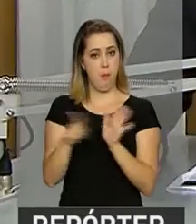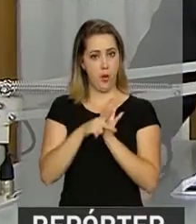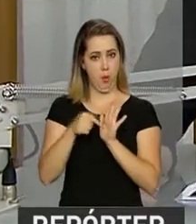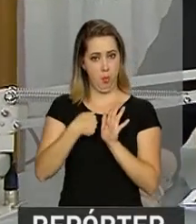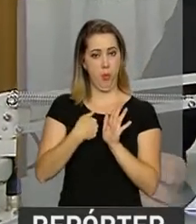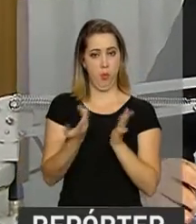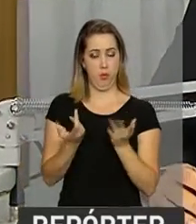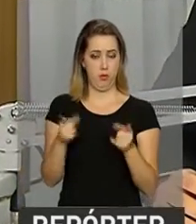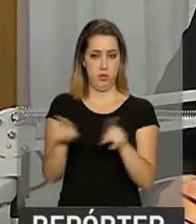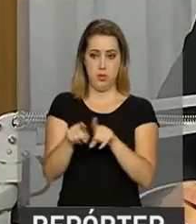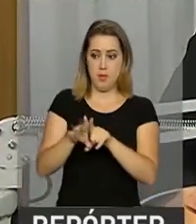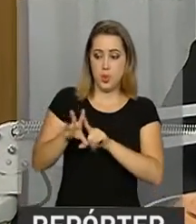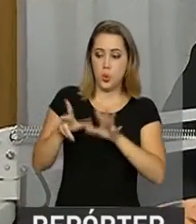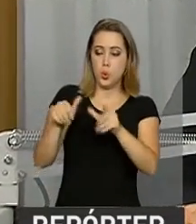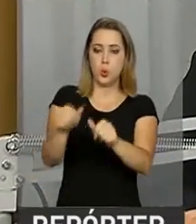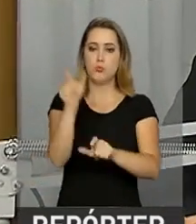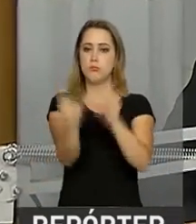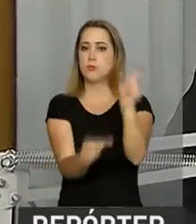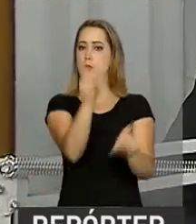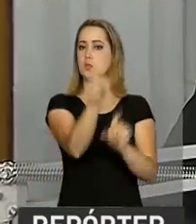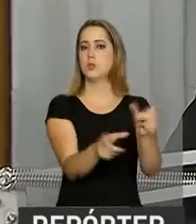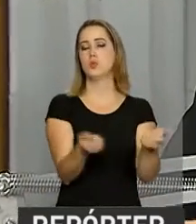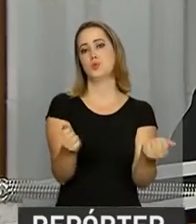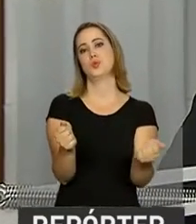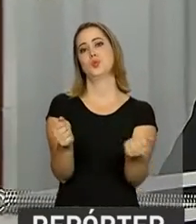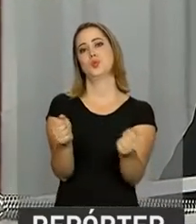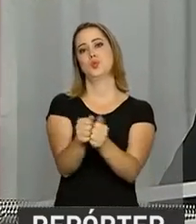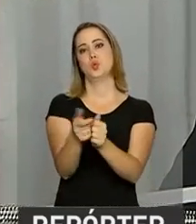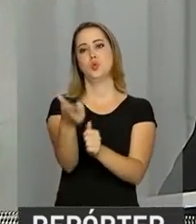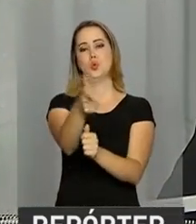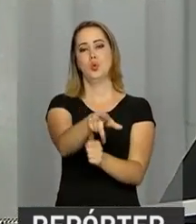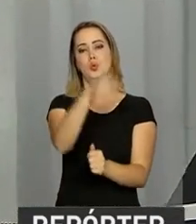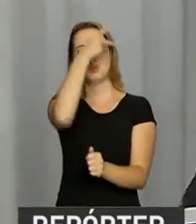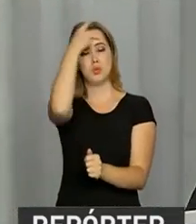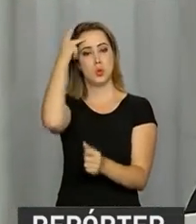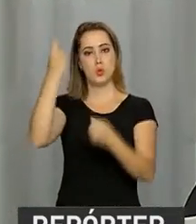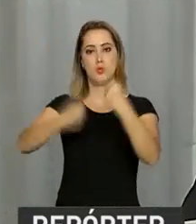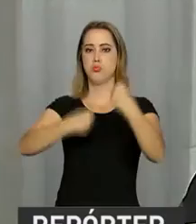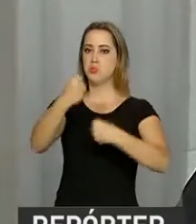parte do trânsito, sejam eles outros condutores ou até pedestres.